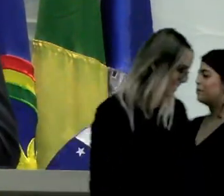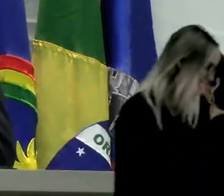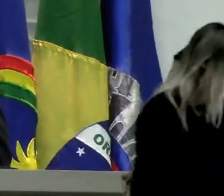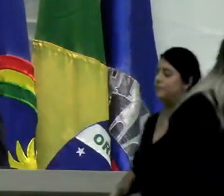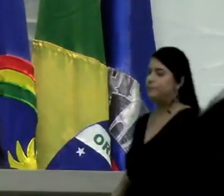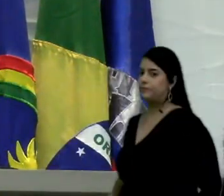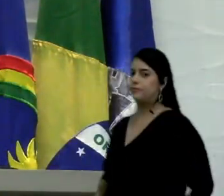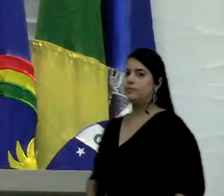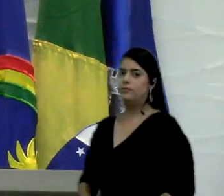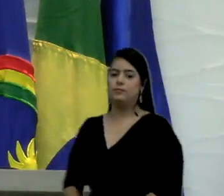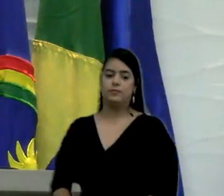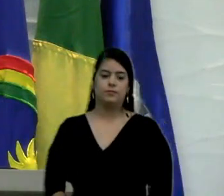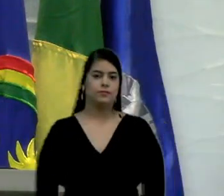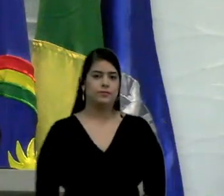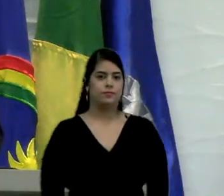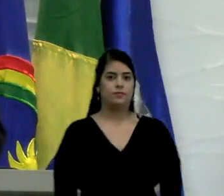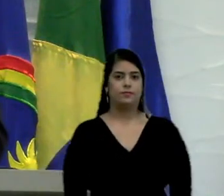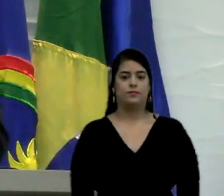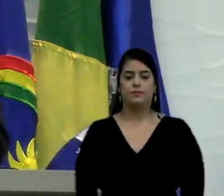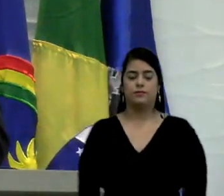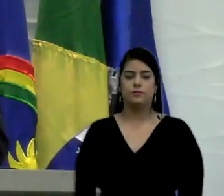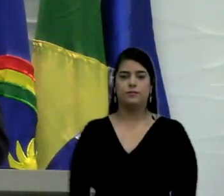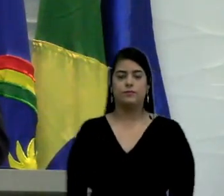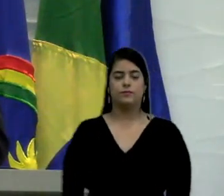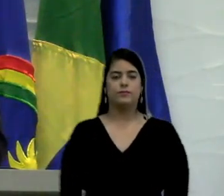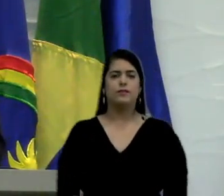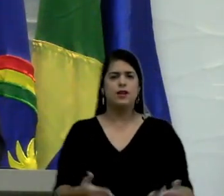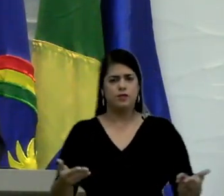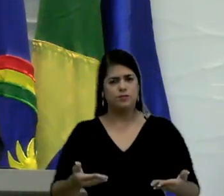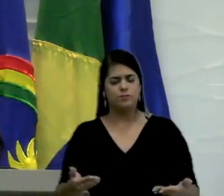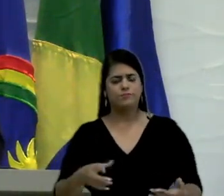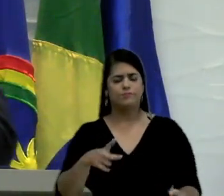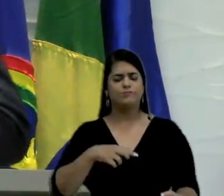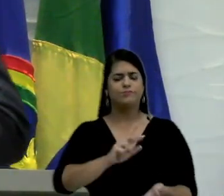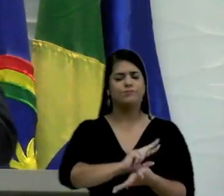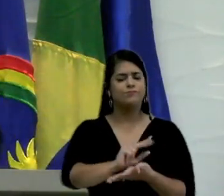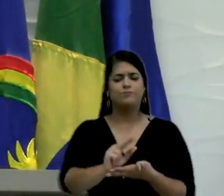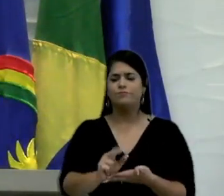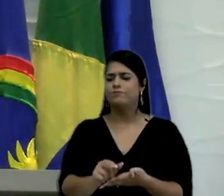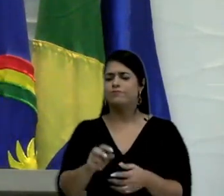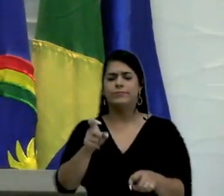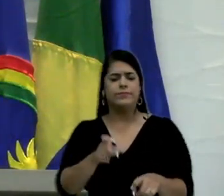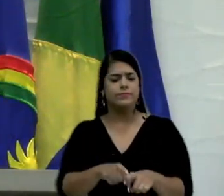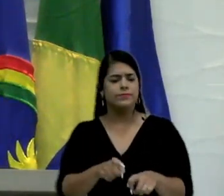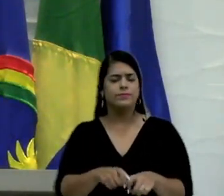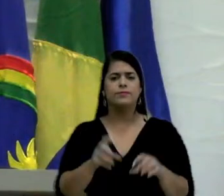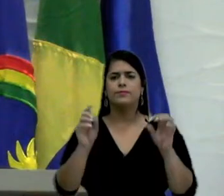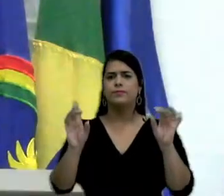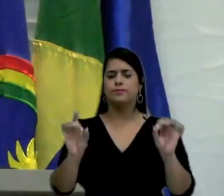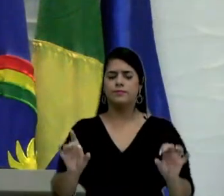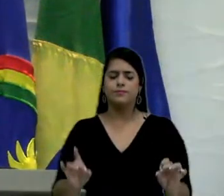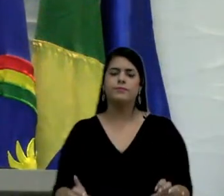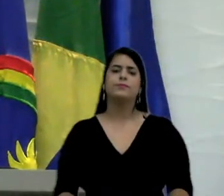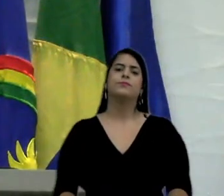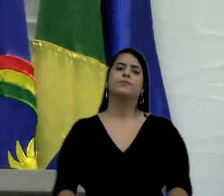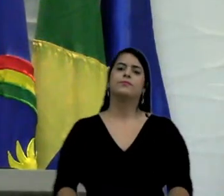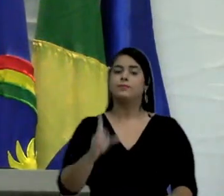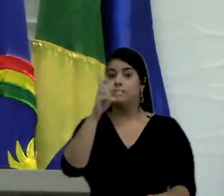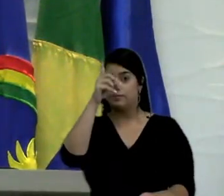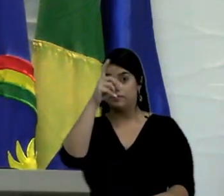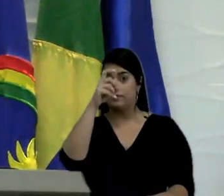temos é um leque de Especialidades no Hospital Municipal de São betun